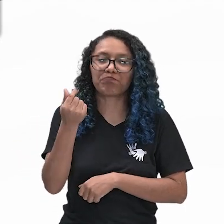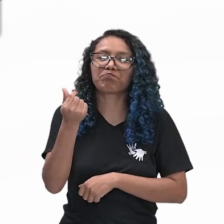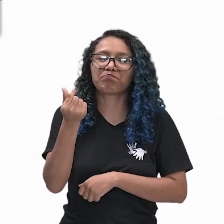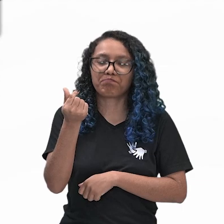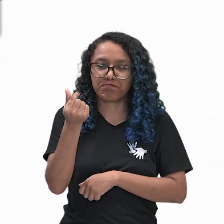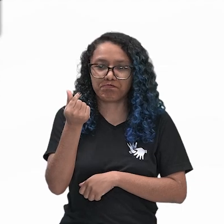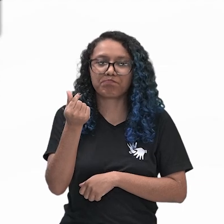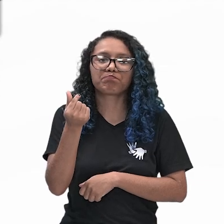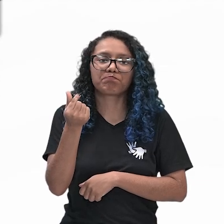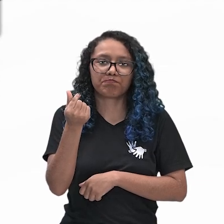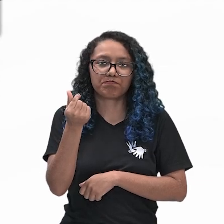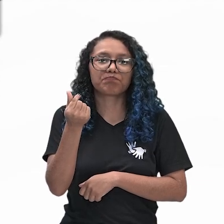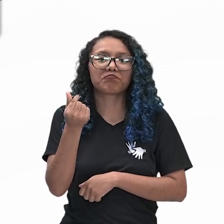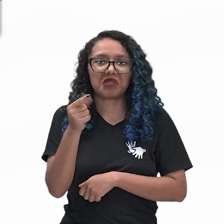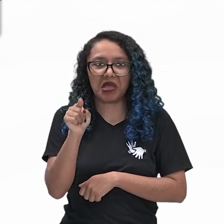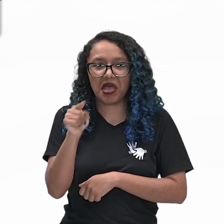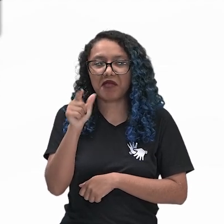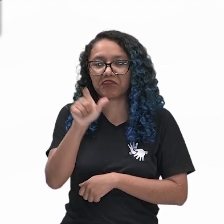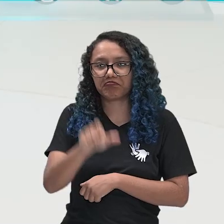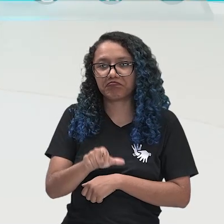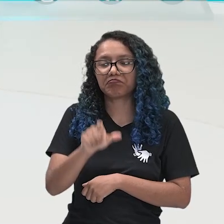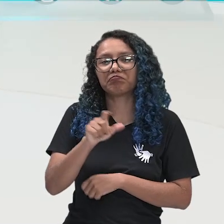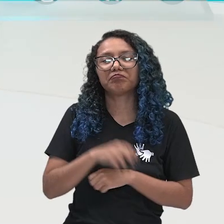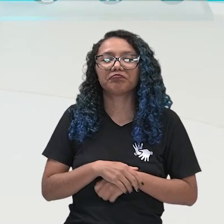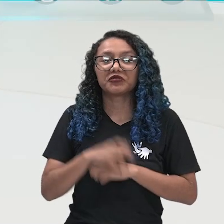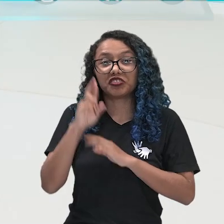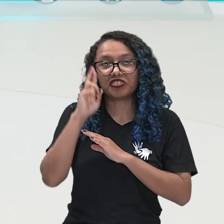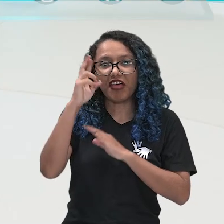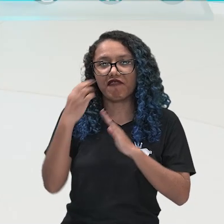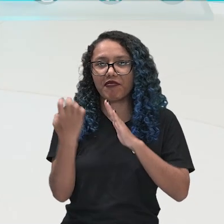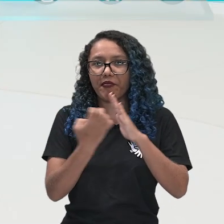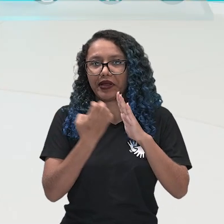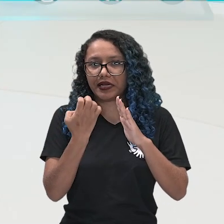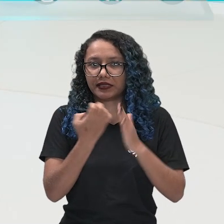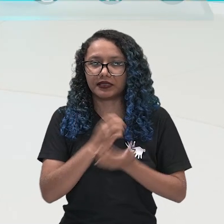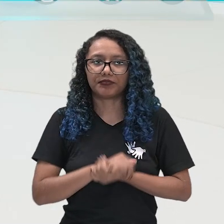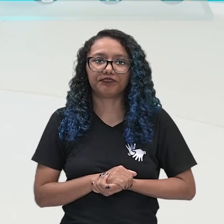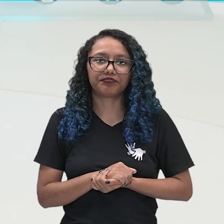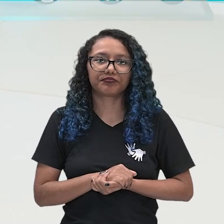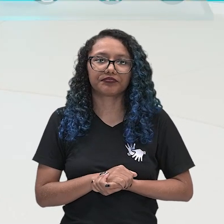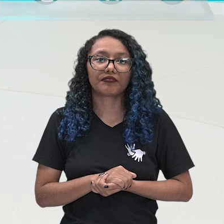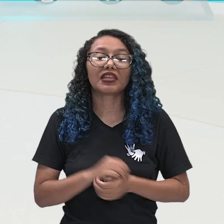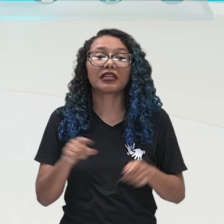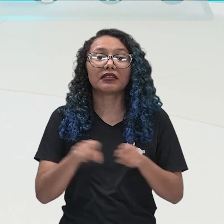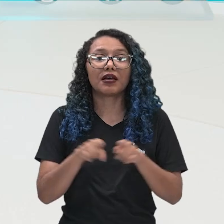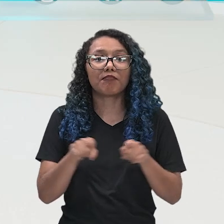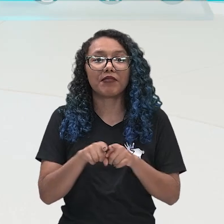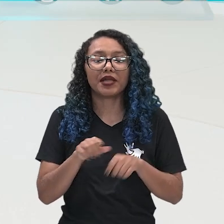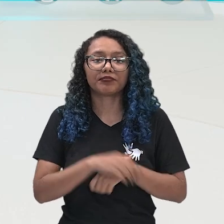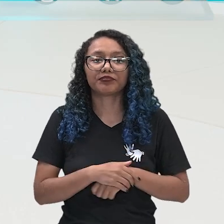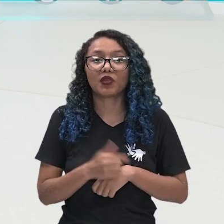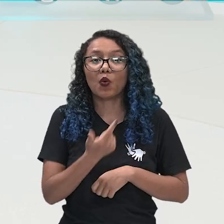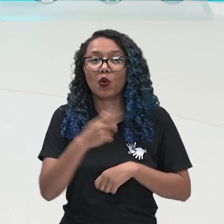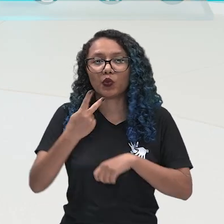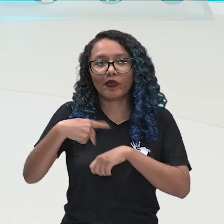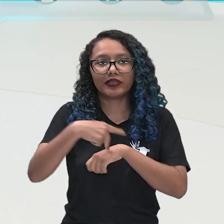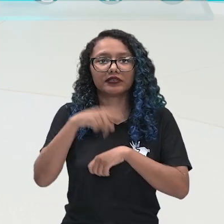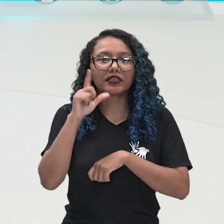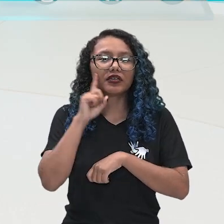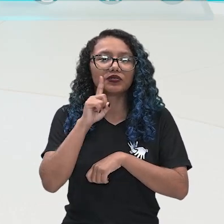$300. Um mega empresário. Vamos lá, continuando. Temos aqui na Filadélfia, nos Estados Unidos, que é uma obra de